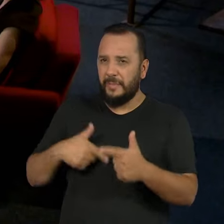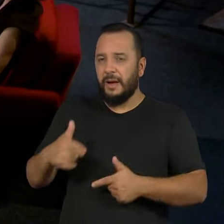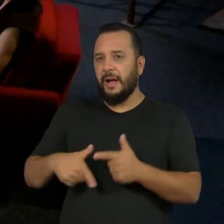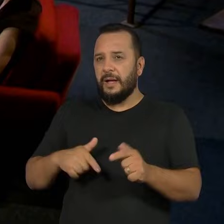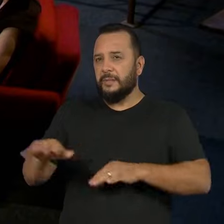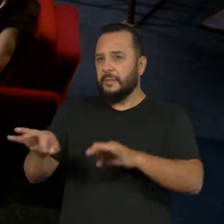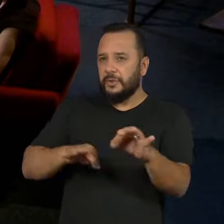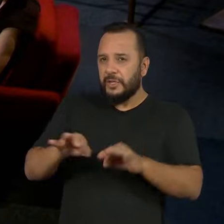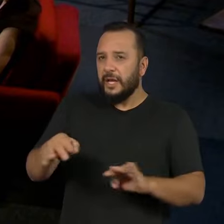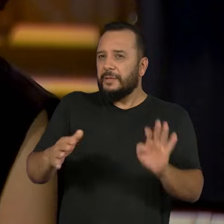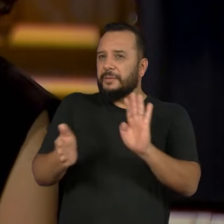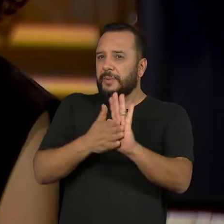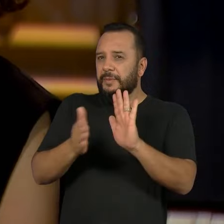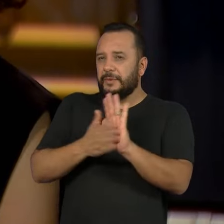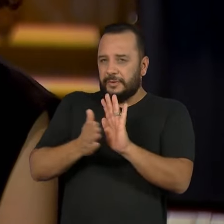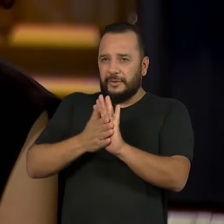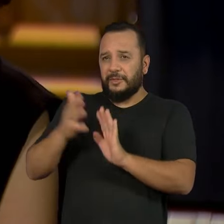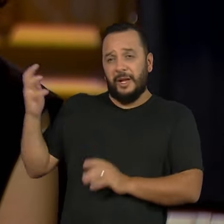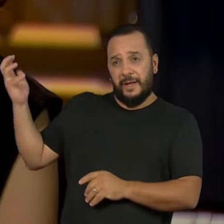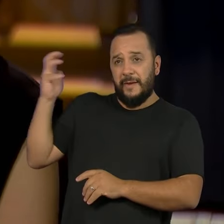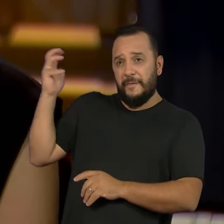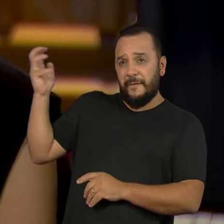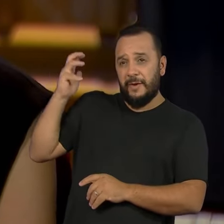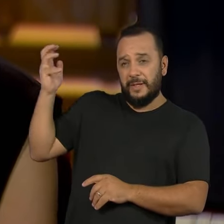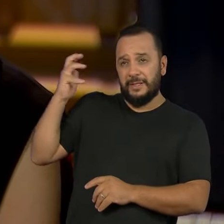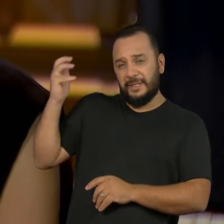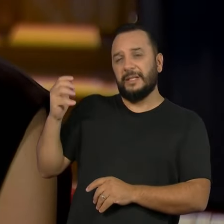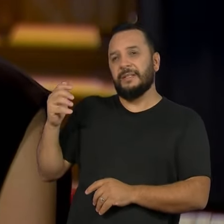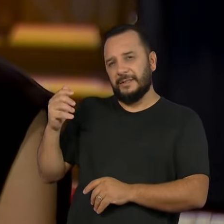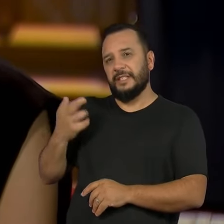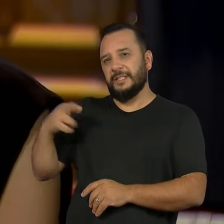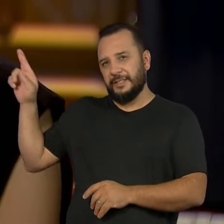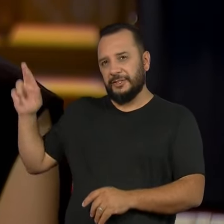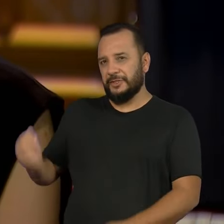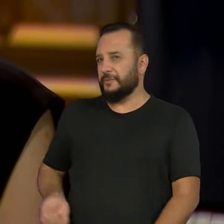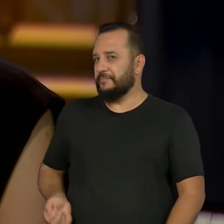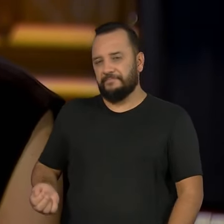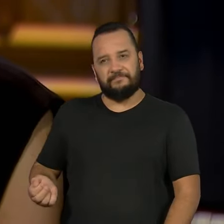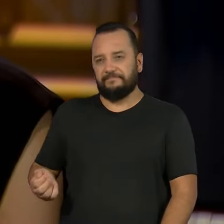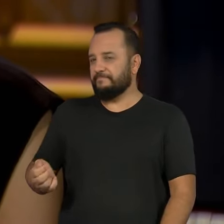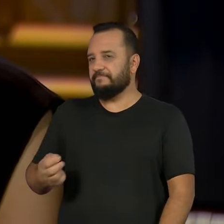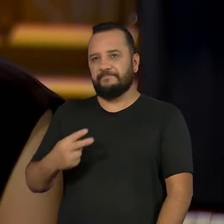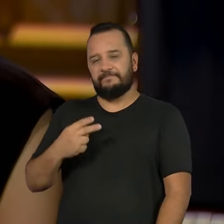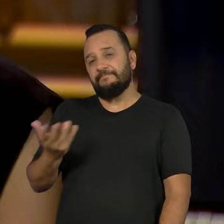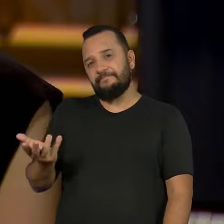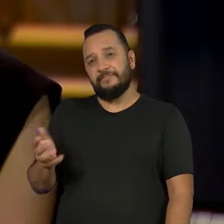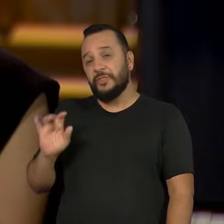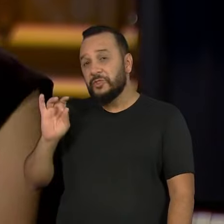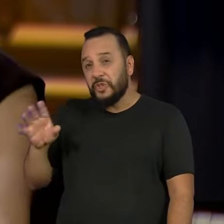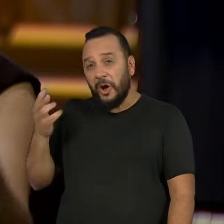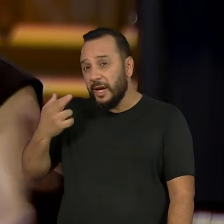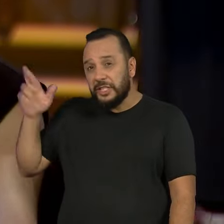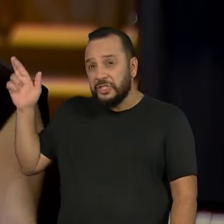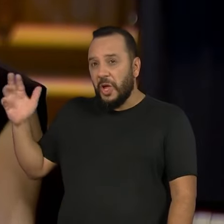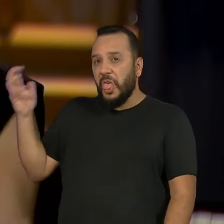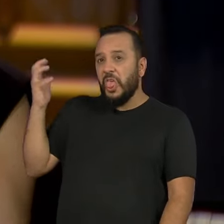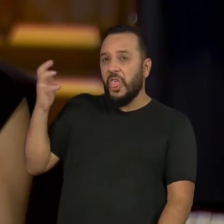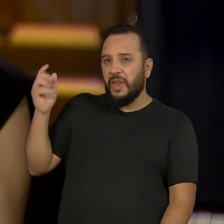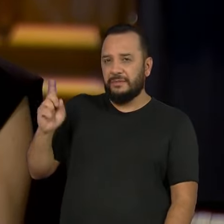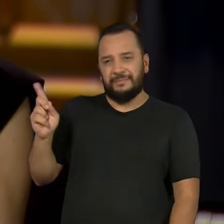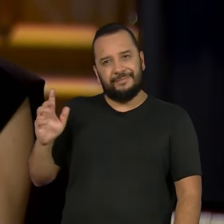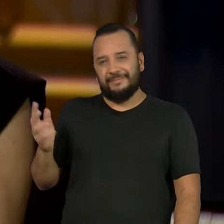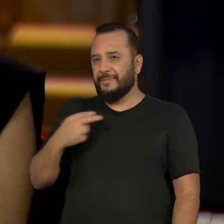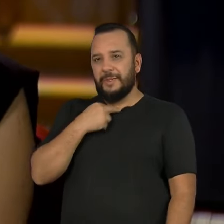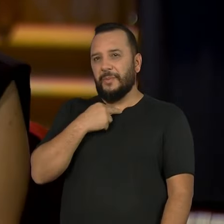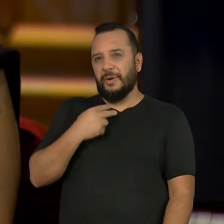seus suas propostas de lei e propostas de política com base apenas nas suas eh nas suas crenças religiosas como como Regra